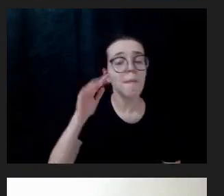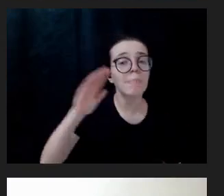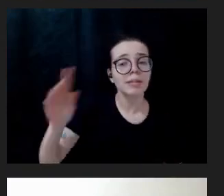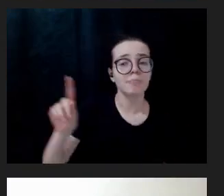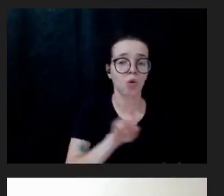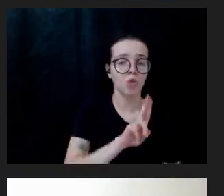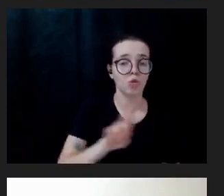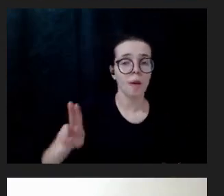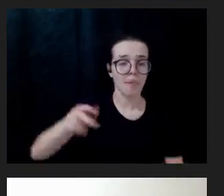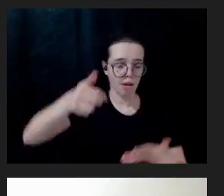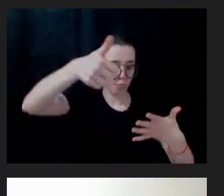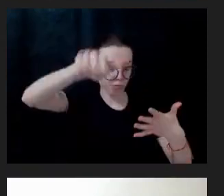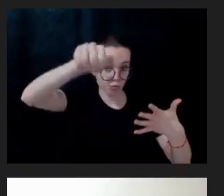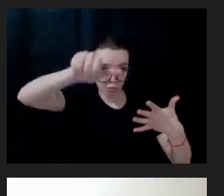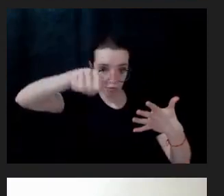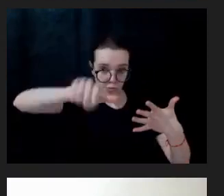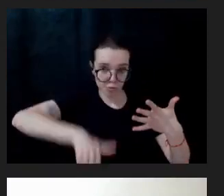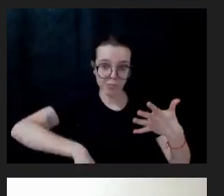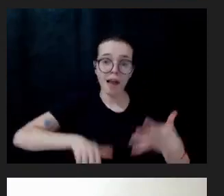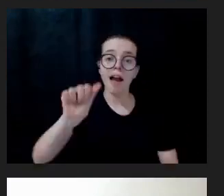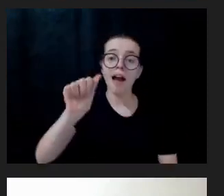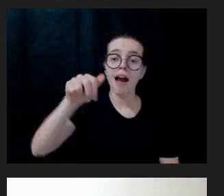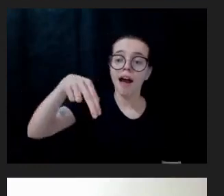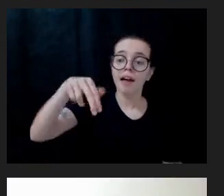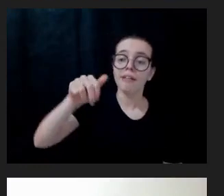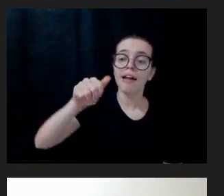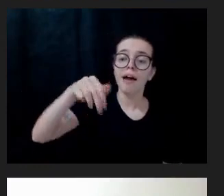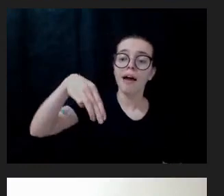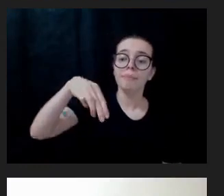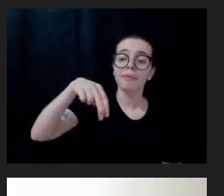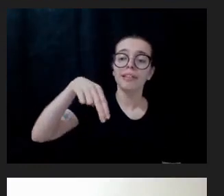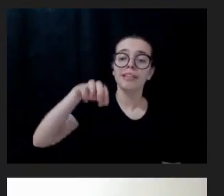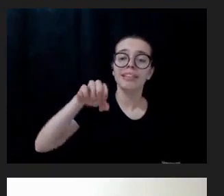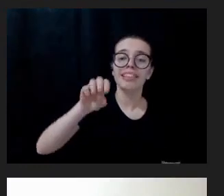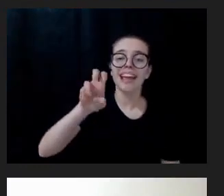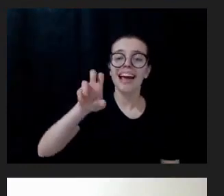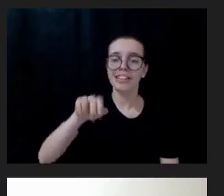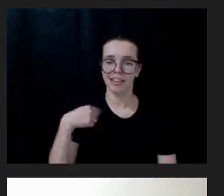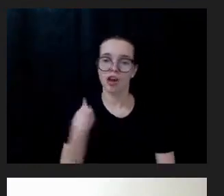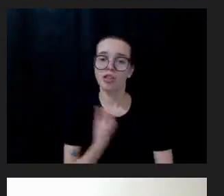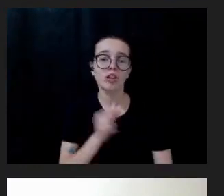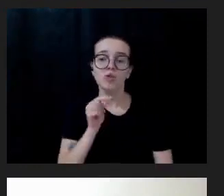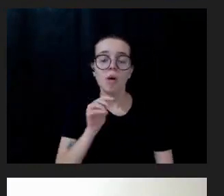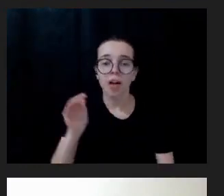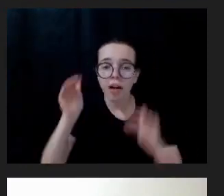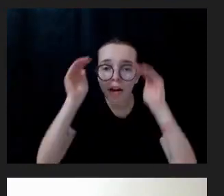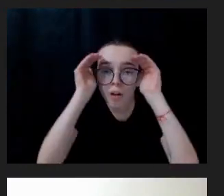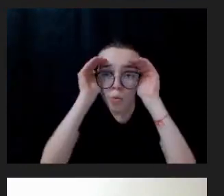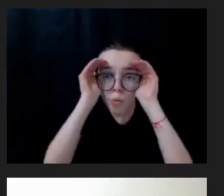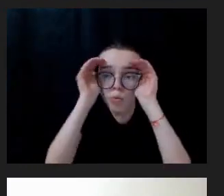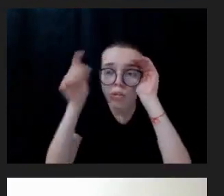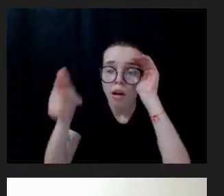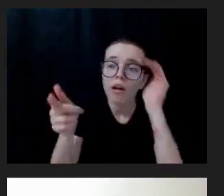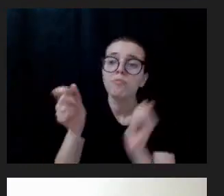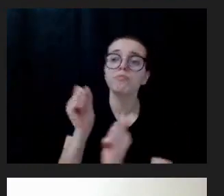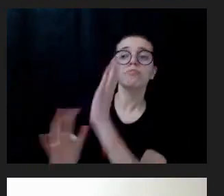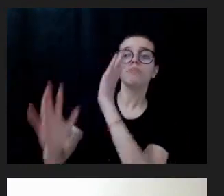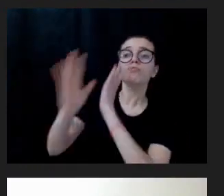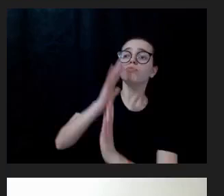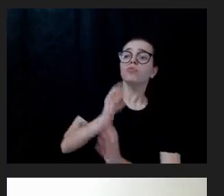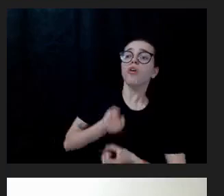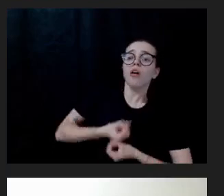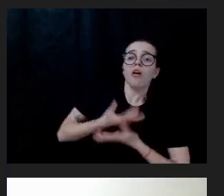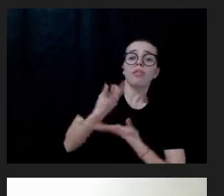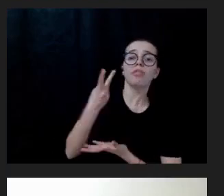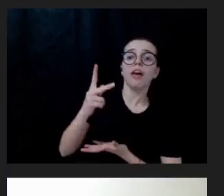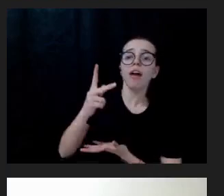Na anamnese, a gente escuta o que o paciente tem a nos dizer, o que que ele sente,